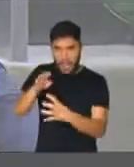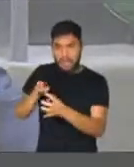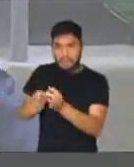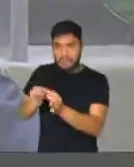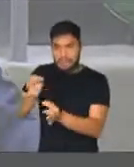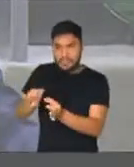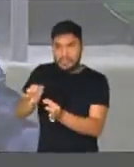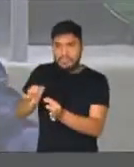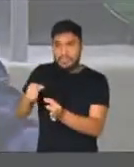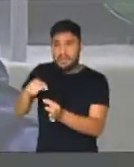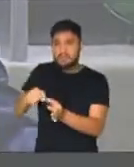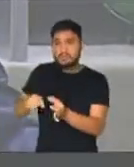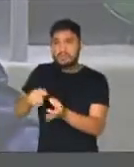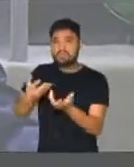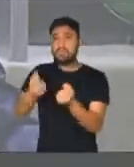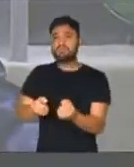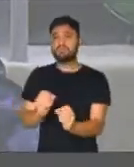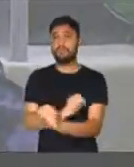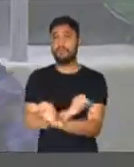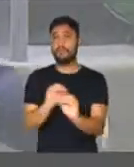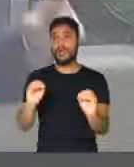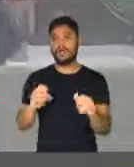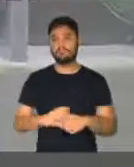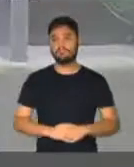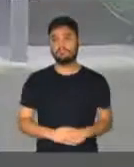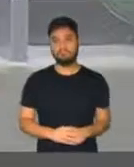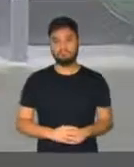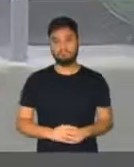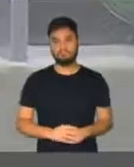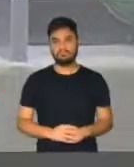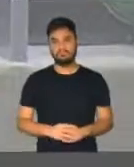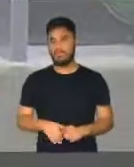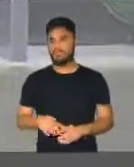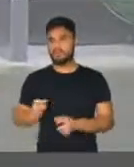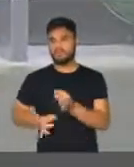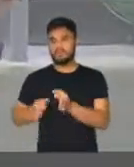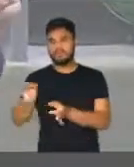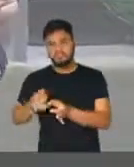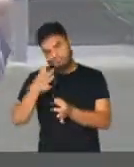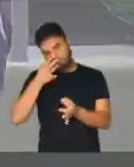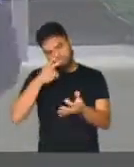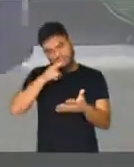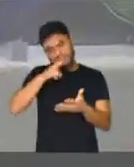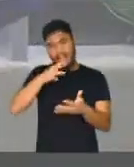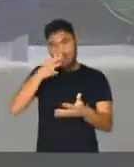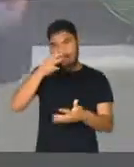rejeitadas pela Justiça, que a Justiça não as acatou,